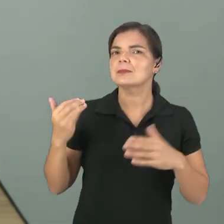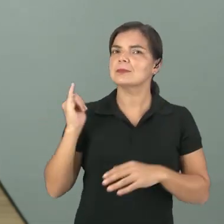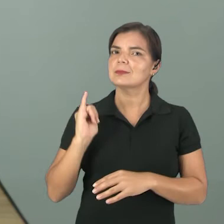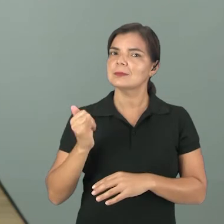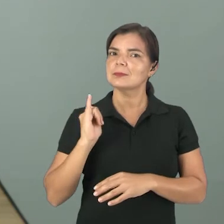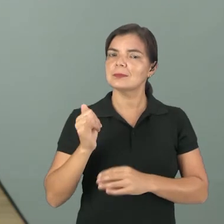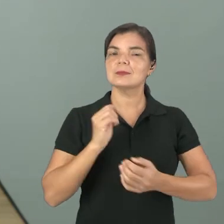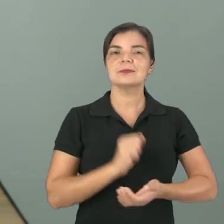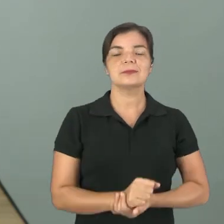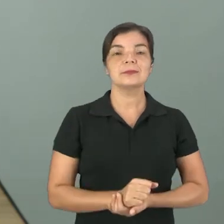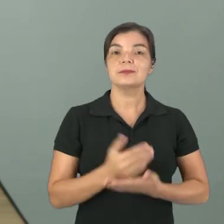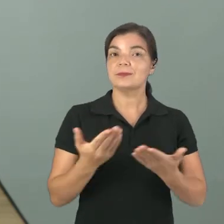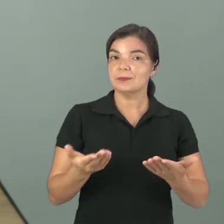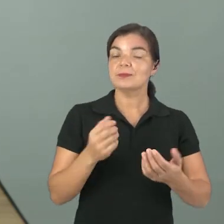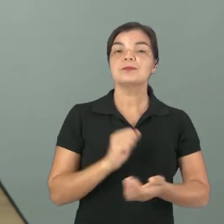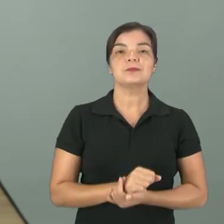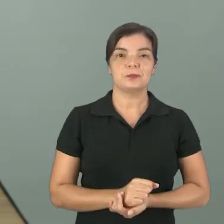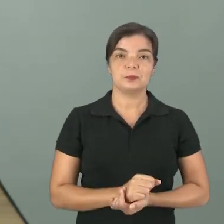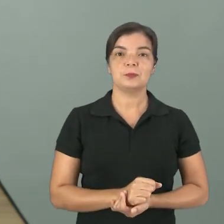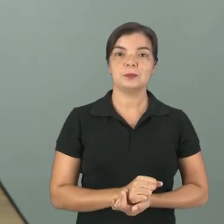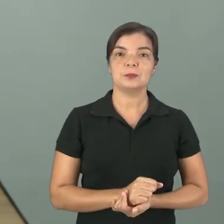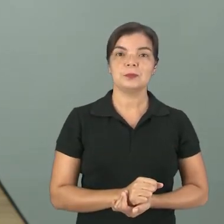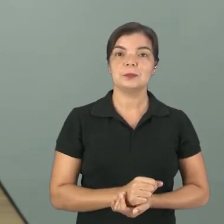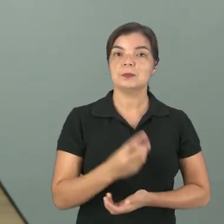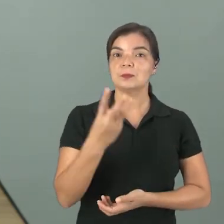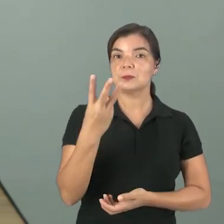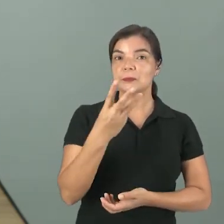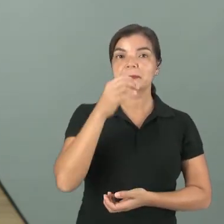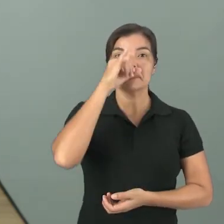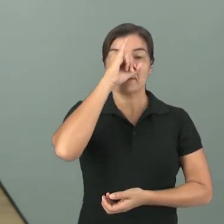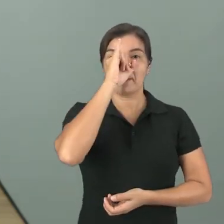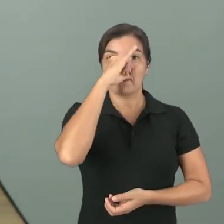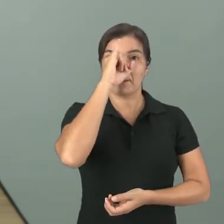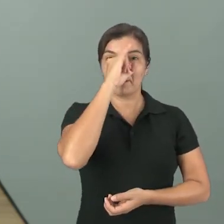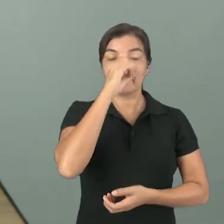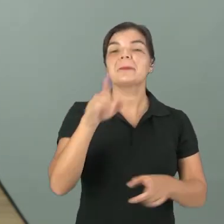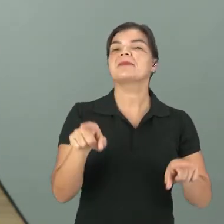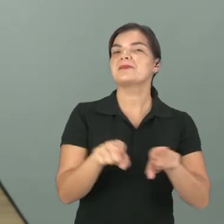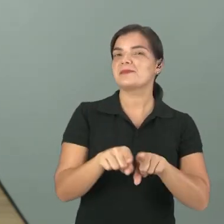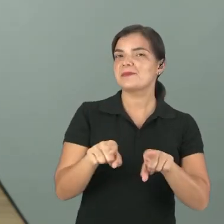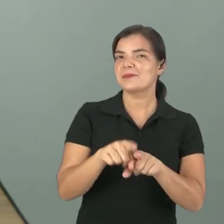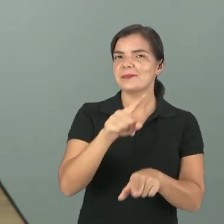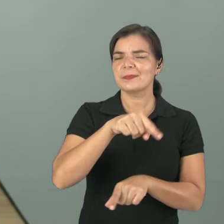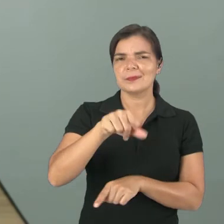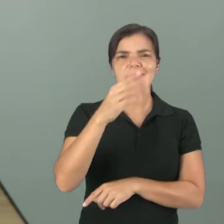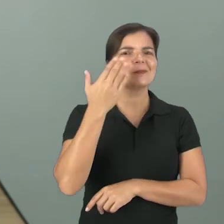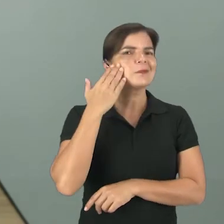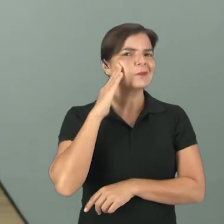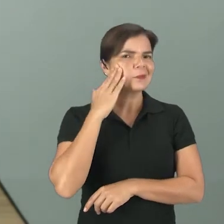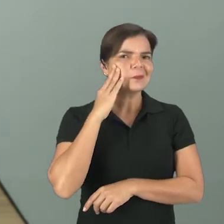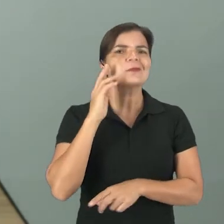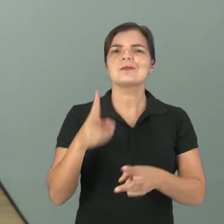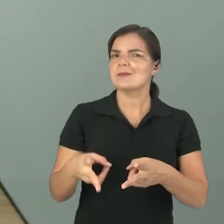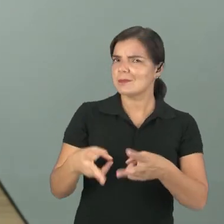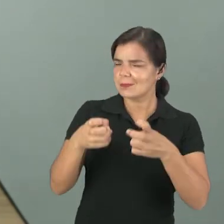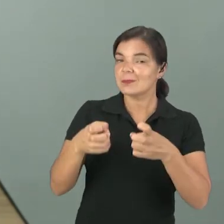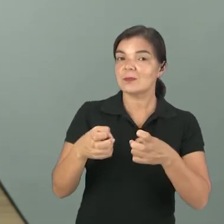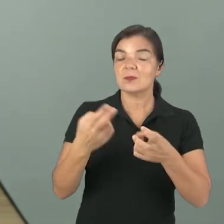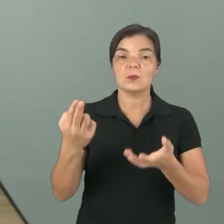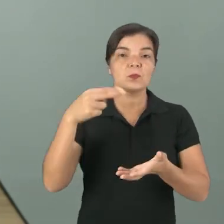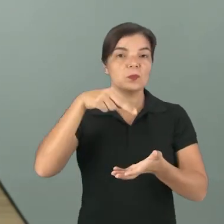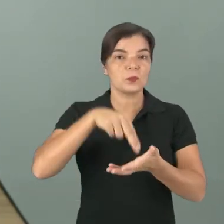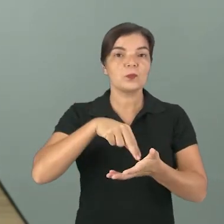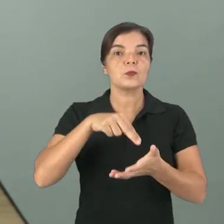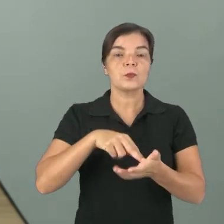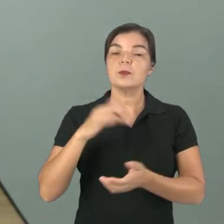esse? Isso, o conto dos Três Porquinhos. Olha que legal! Então vocês conseguem perceber? Os